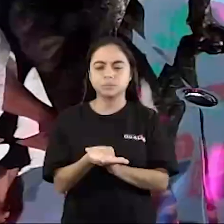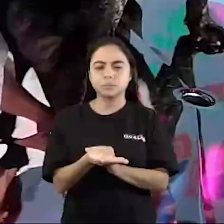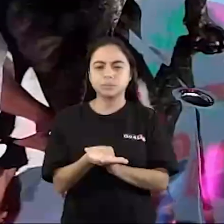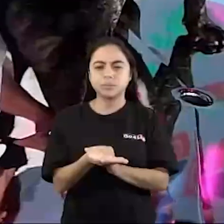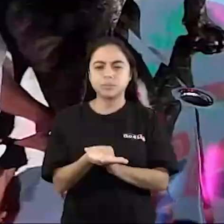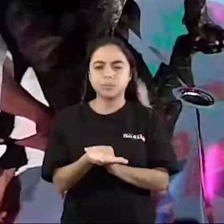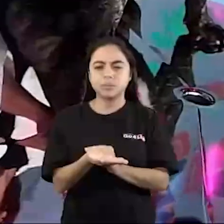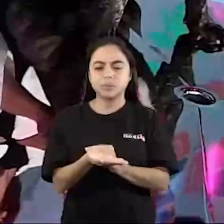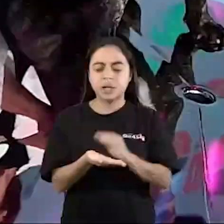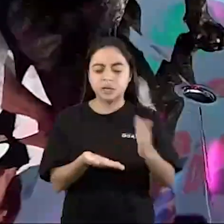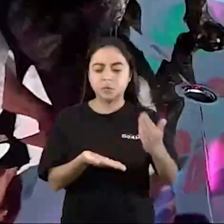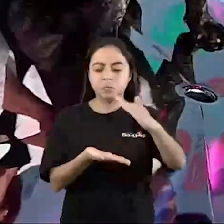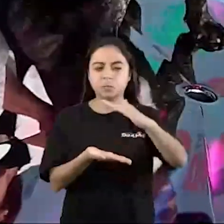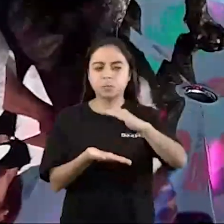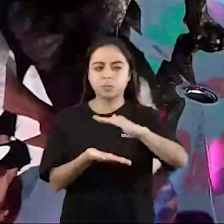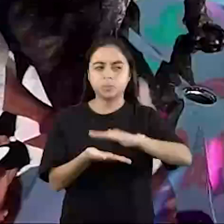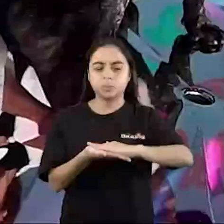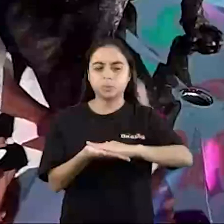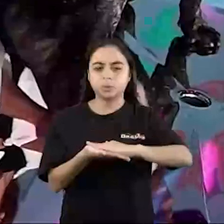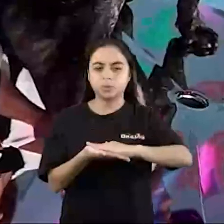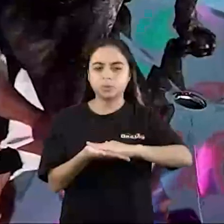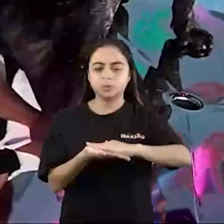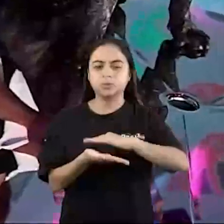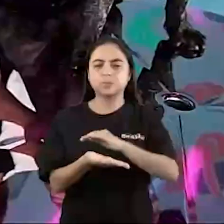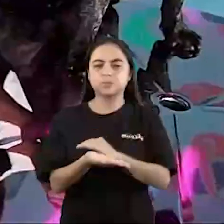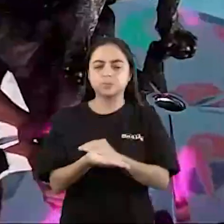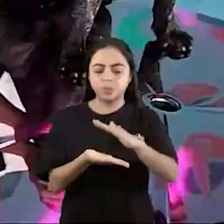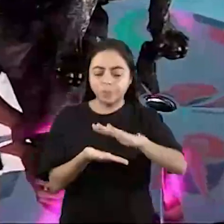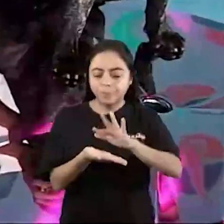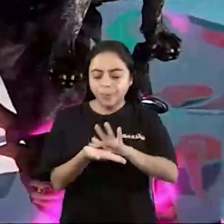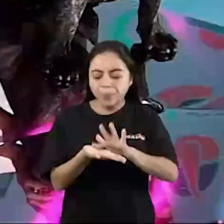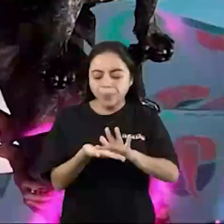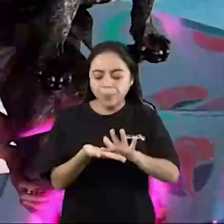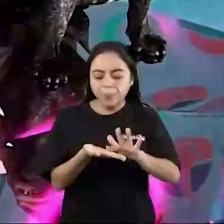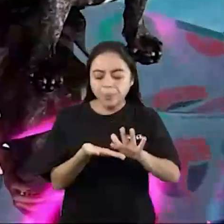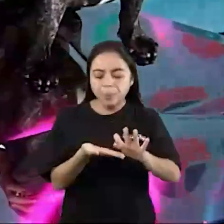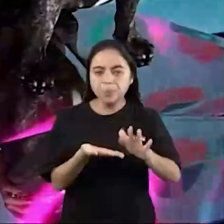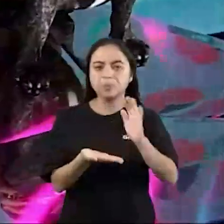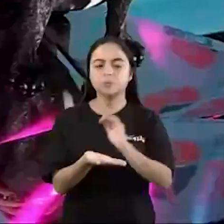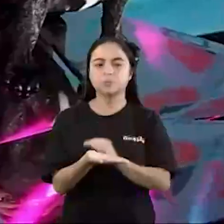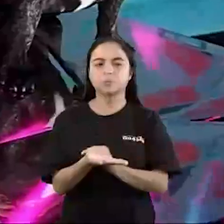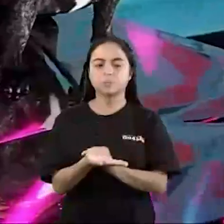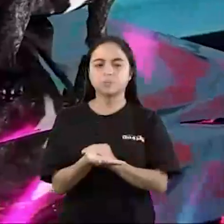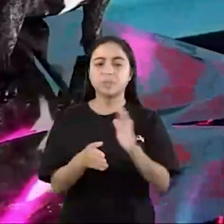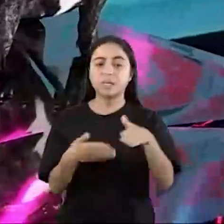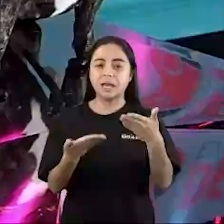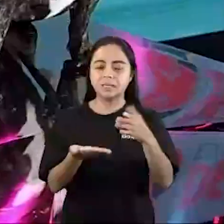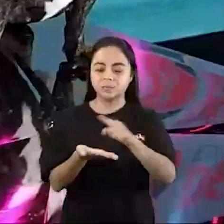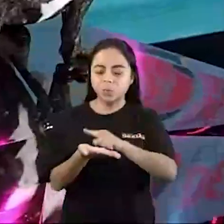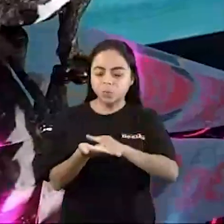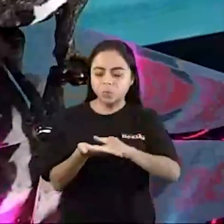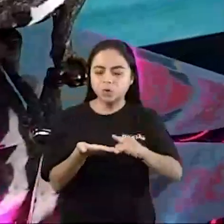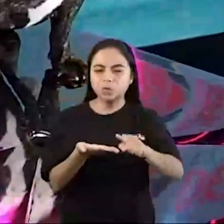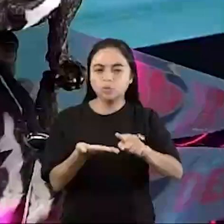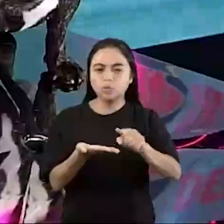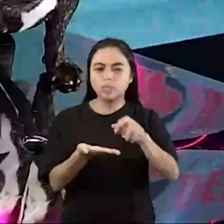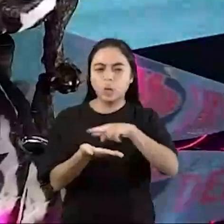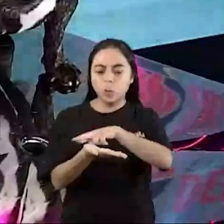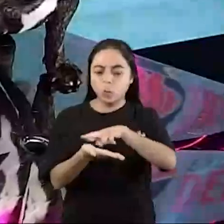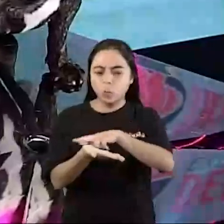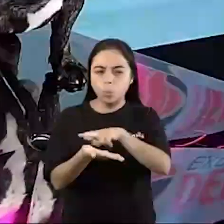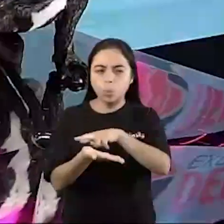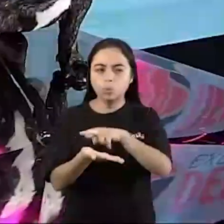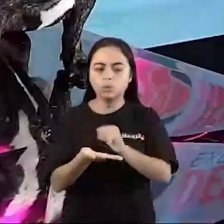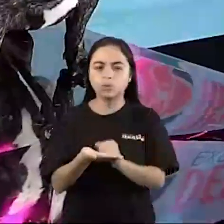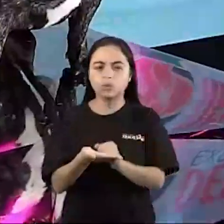eu coloco a fita sobre o corante e dou uma homogeneizada na amostra. Então, a fita foi no roxinho da pipa,